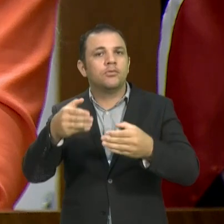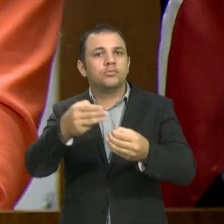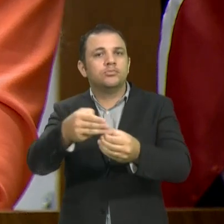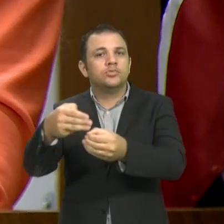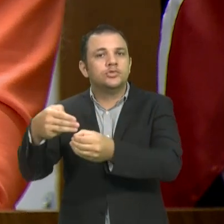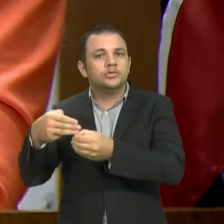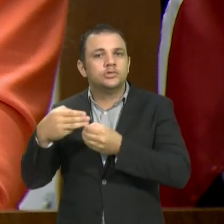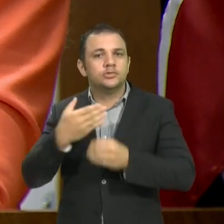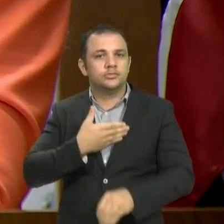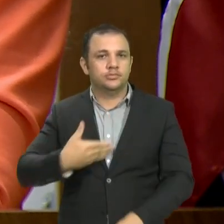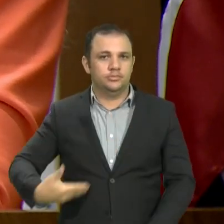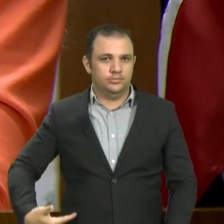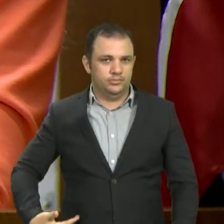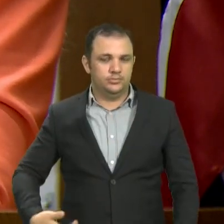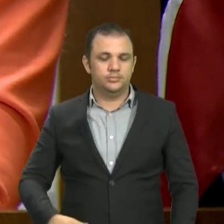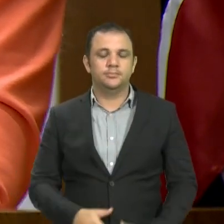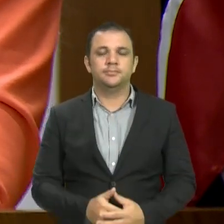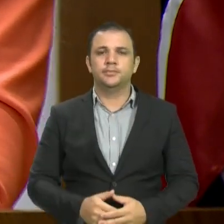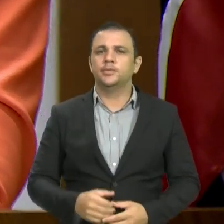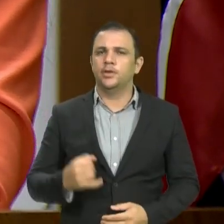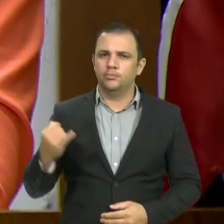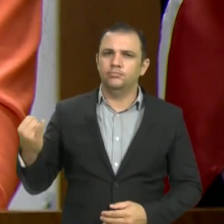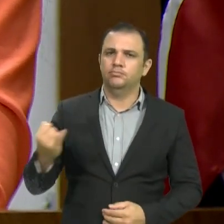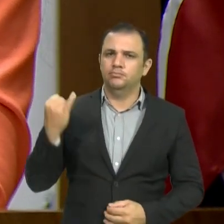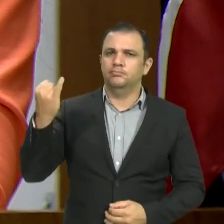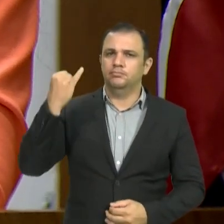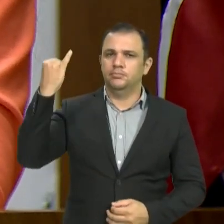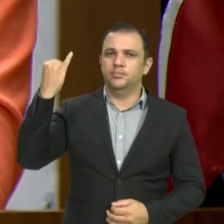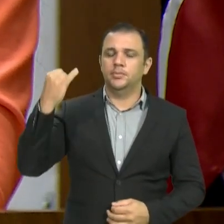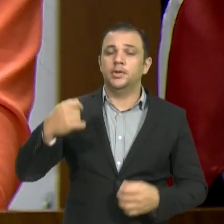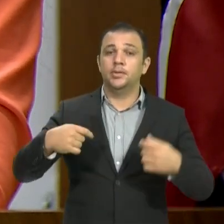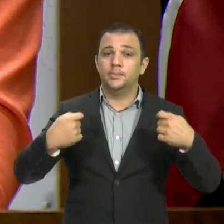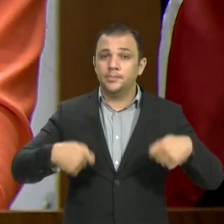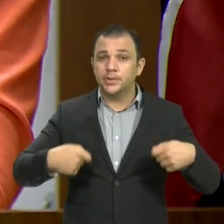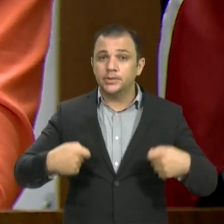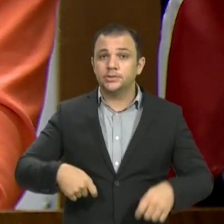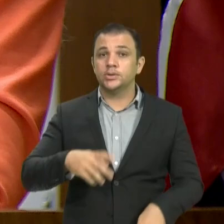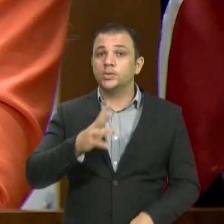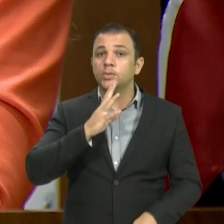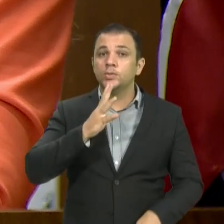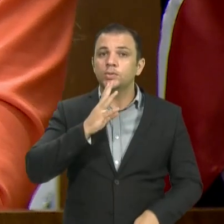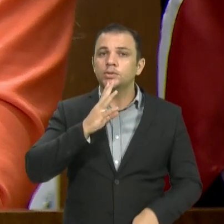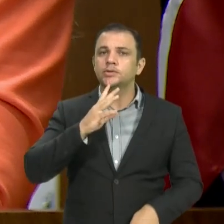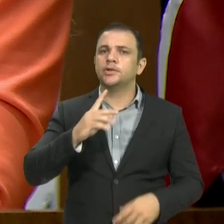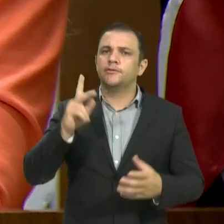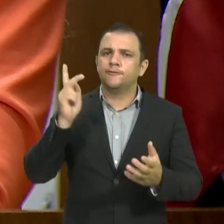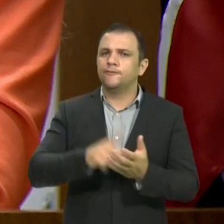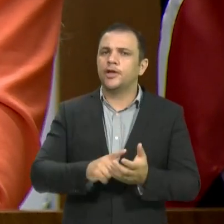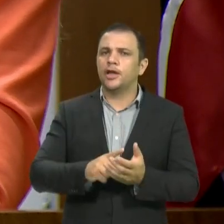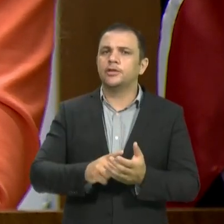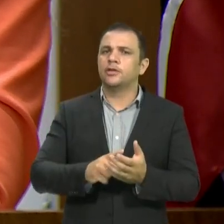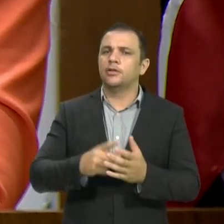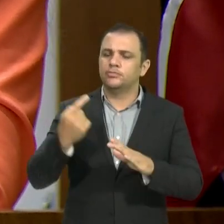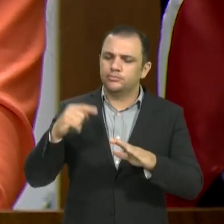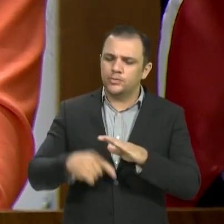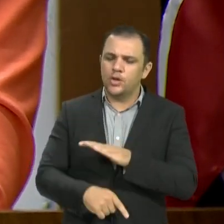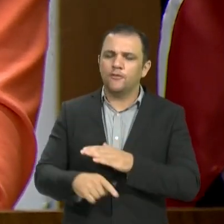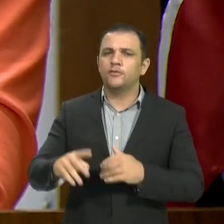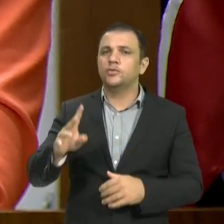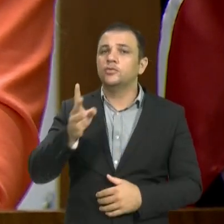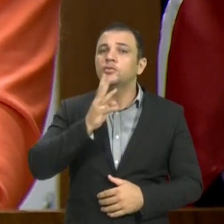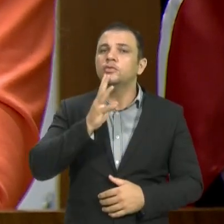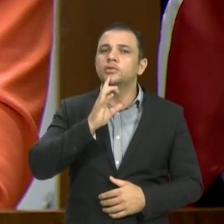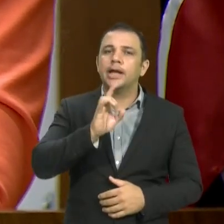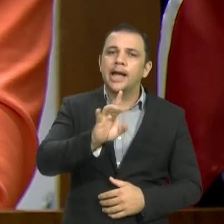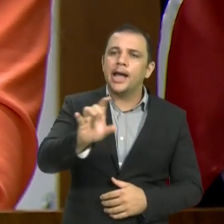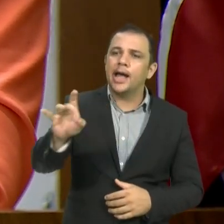importante, conhecer realmente a fundo, está perto de cada região do Maranhão. E